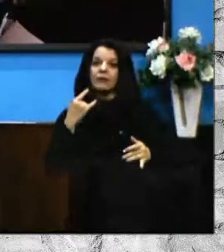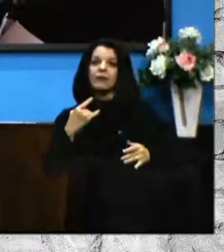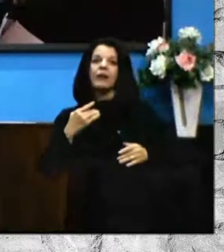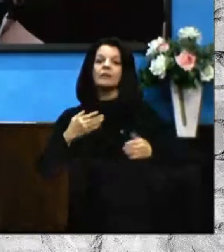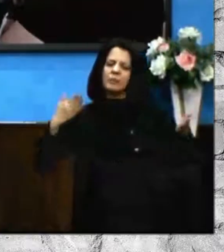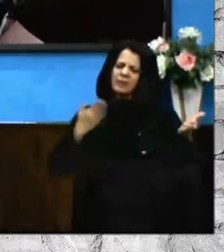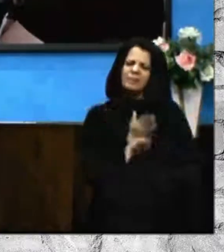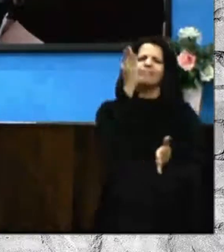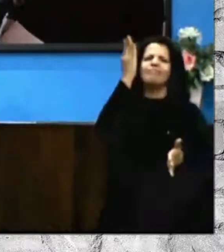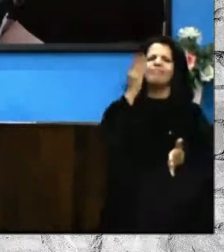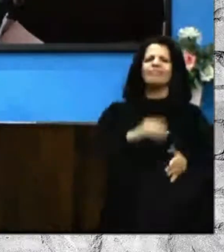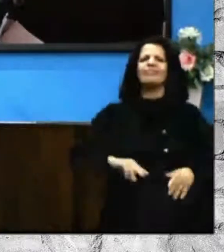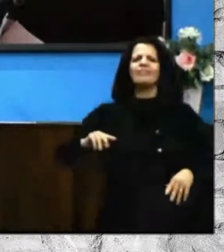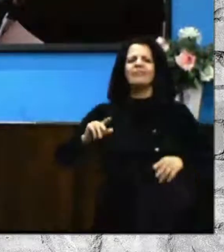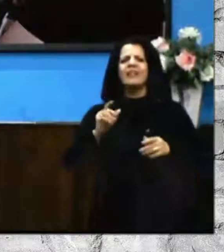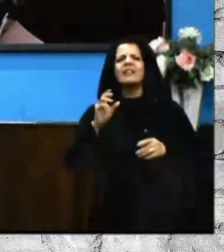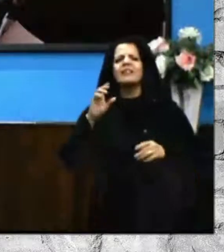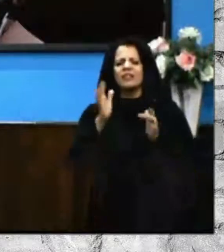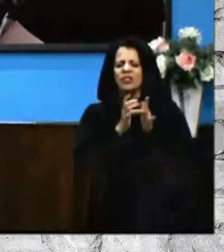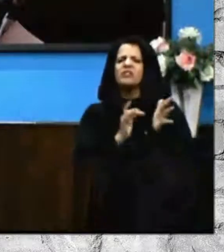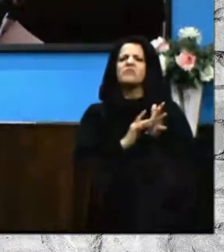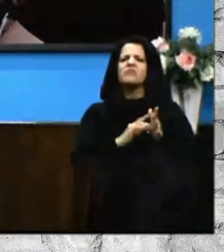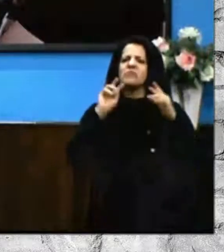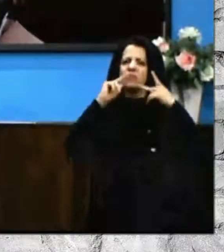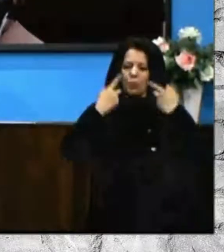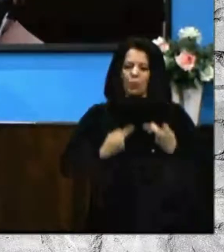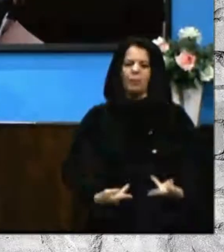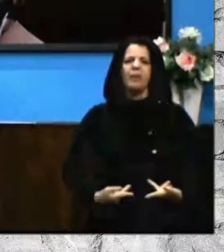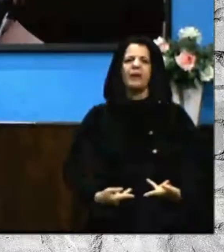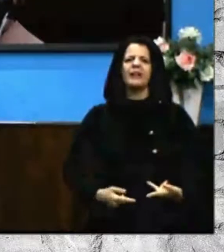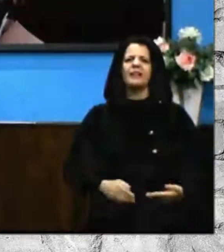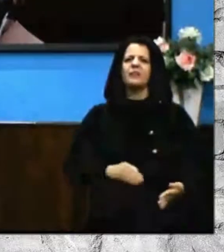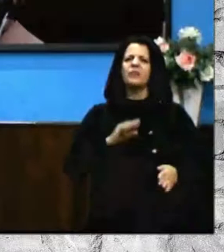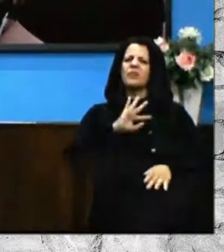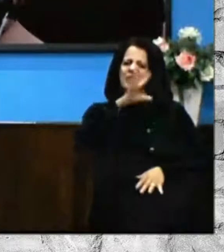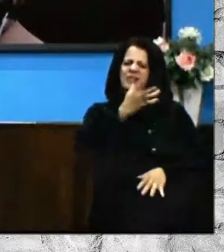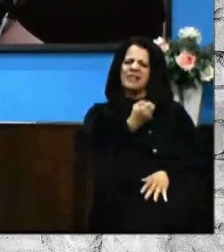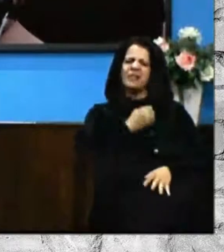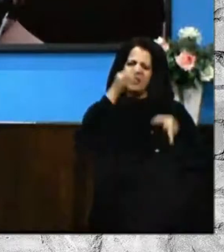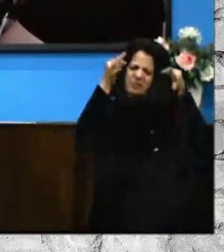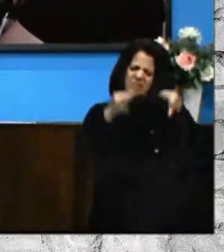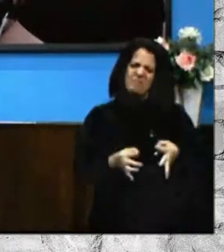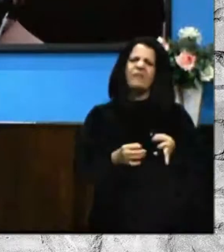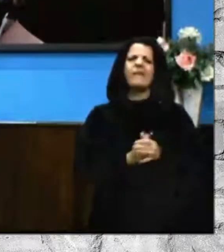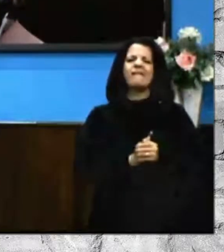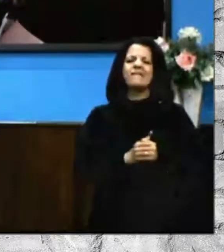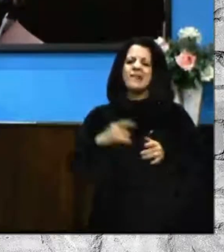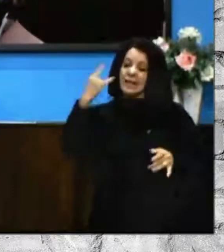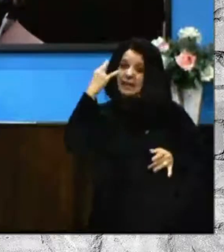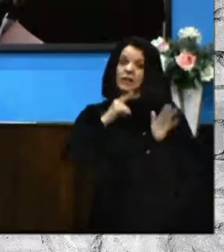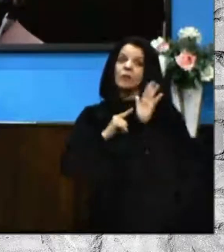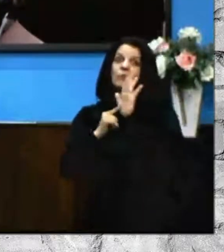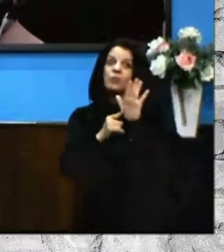sua humanidade perfeita, consequentemente, foi revelado o nosso mediador completo e perfeito. A tentação revelou